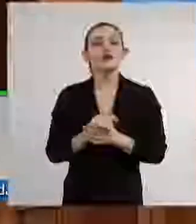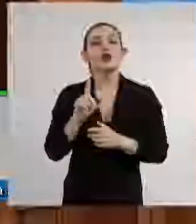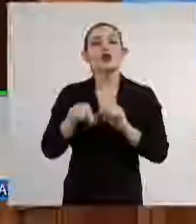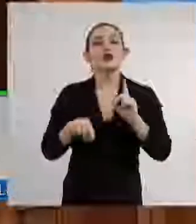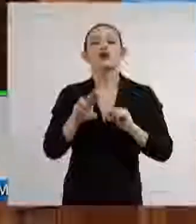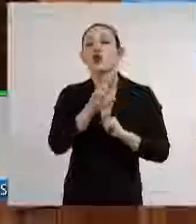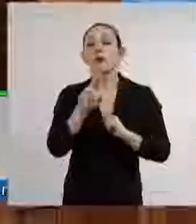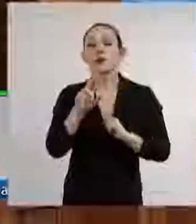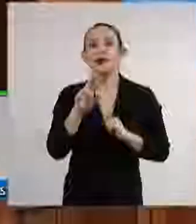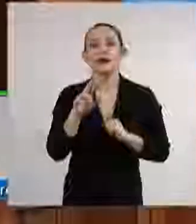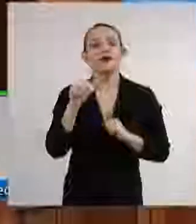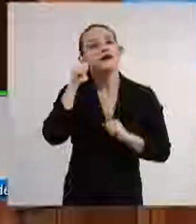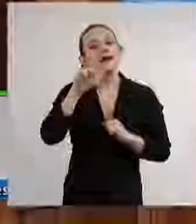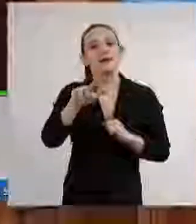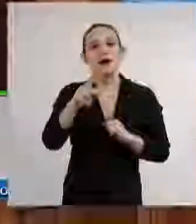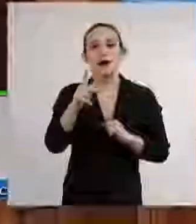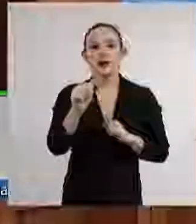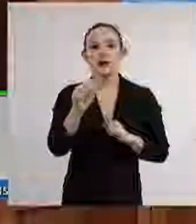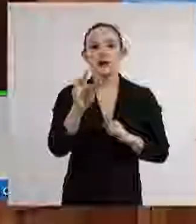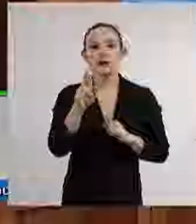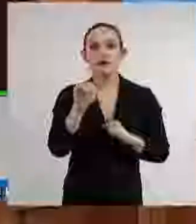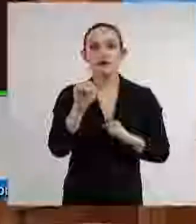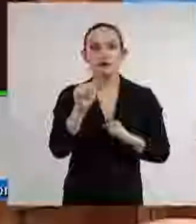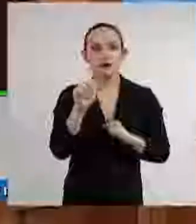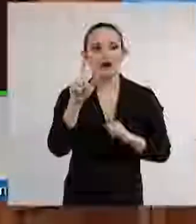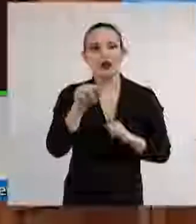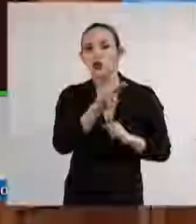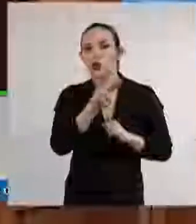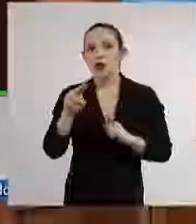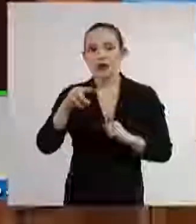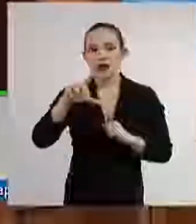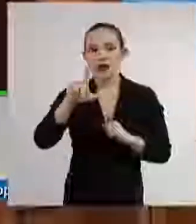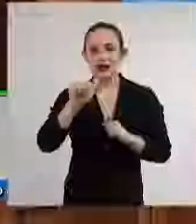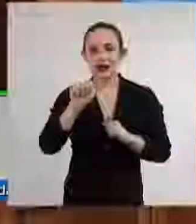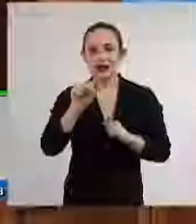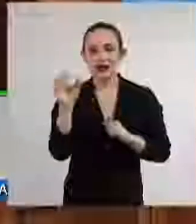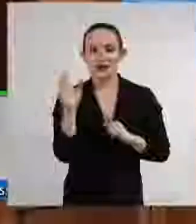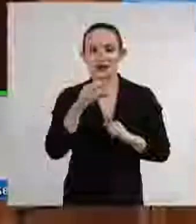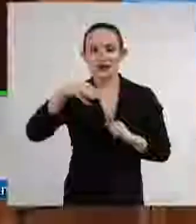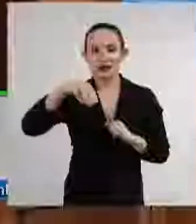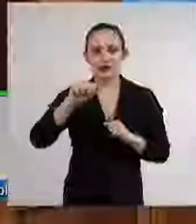Maria Teresa, conhecidas como Las Mariposas, assassinadas em